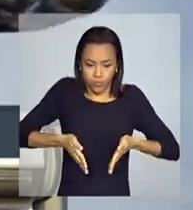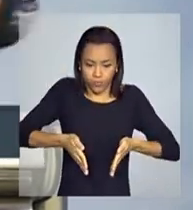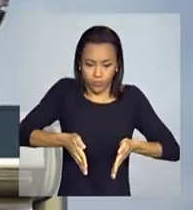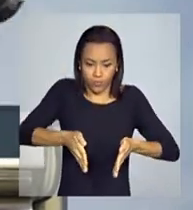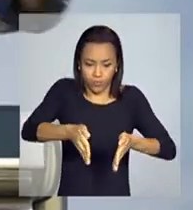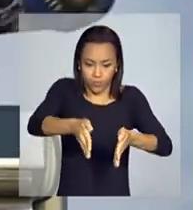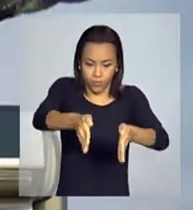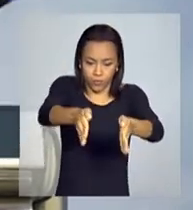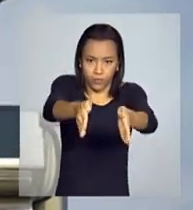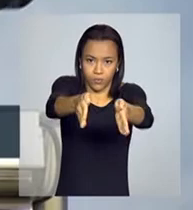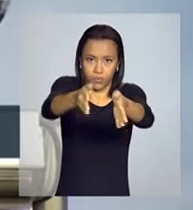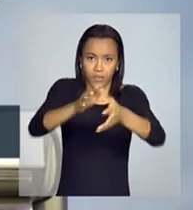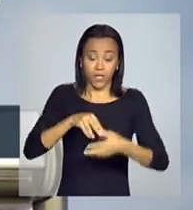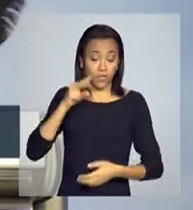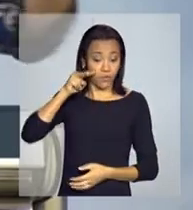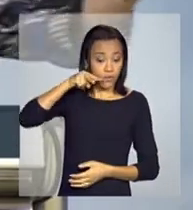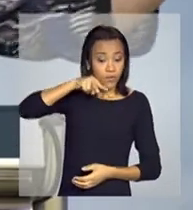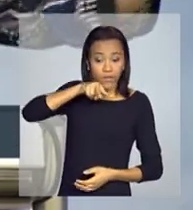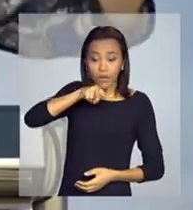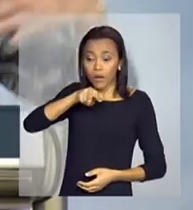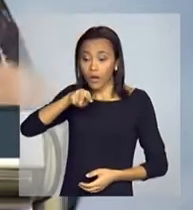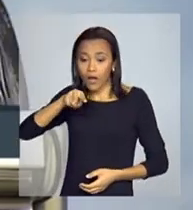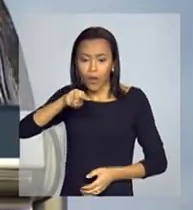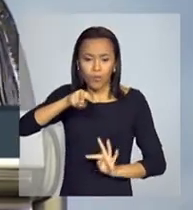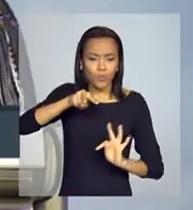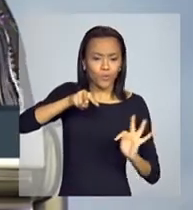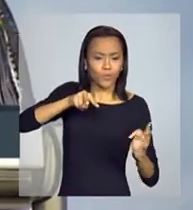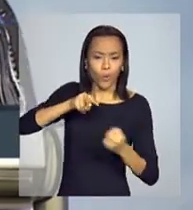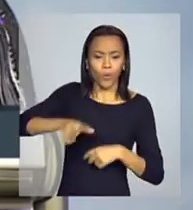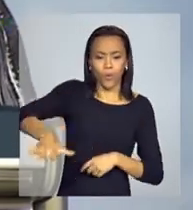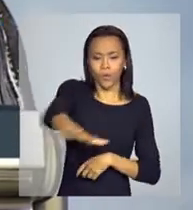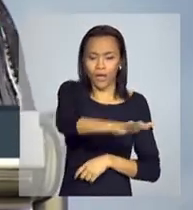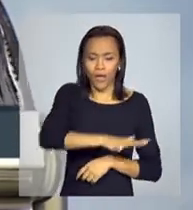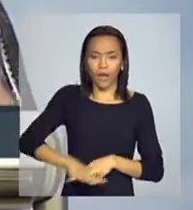serpenteando por todo o sertão.